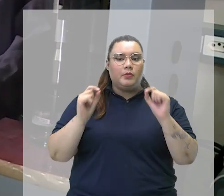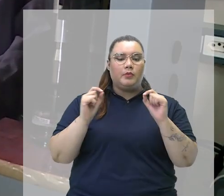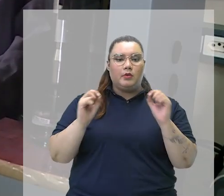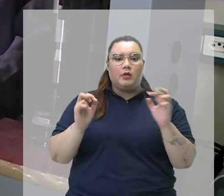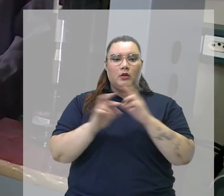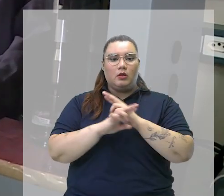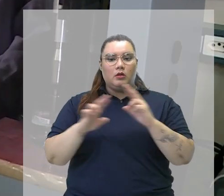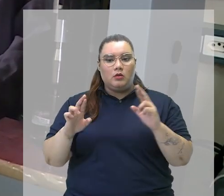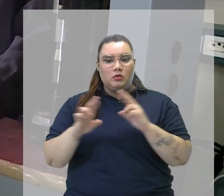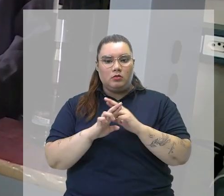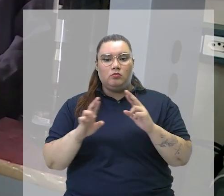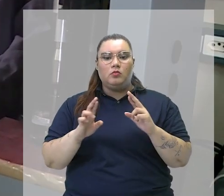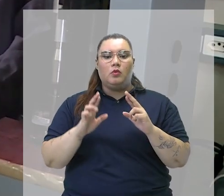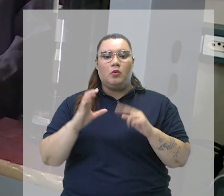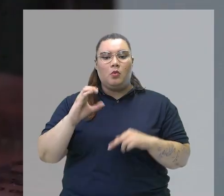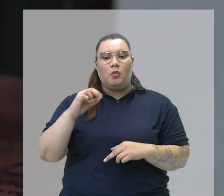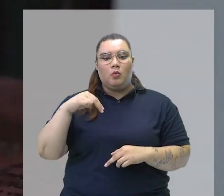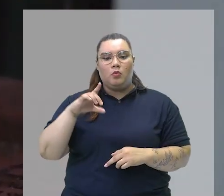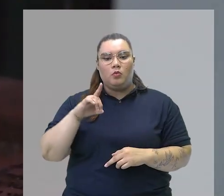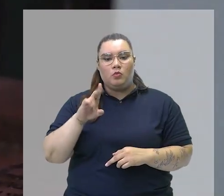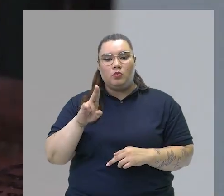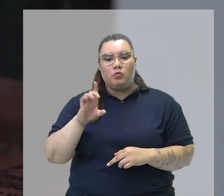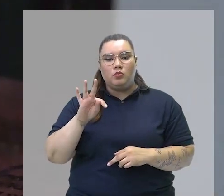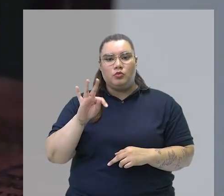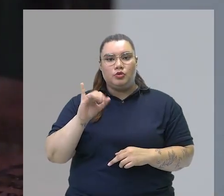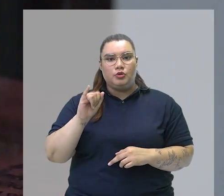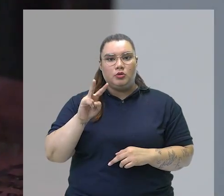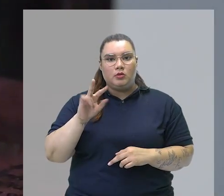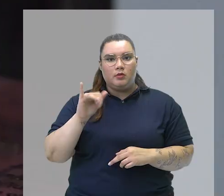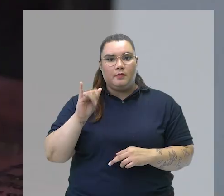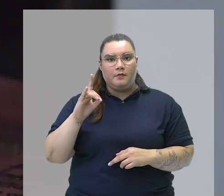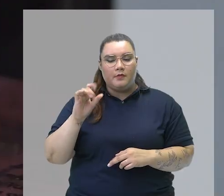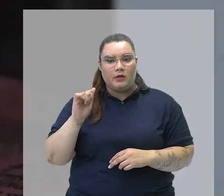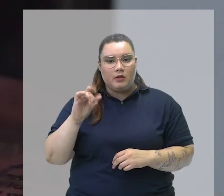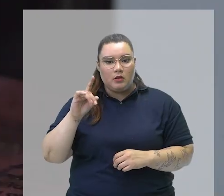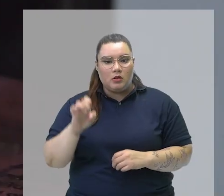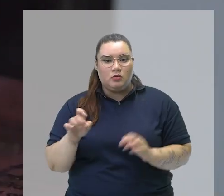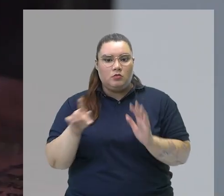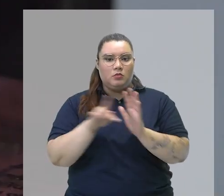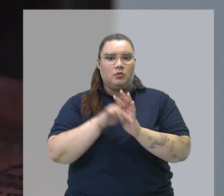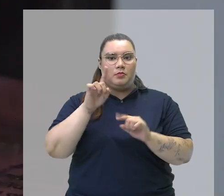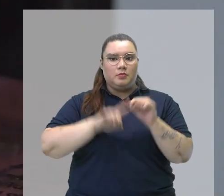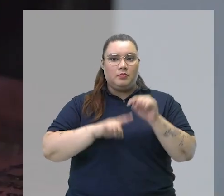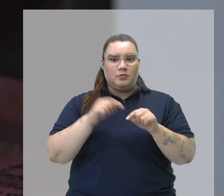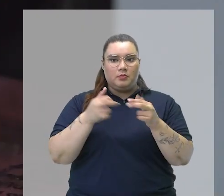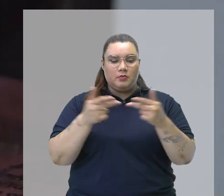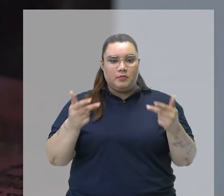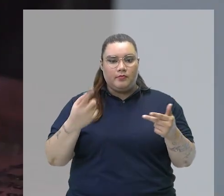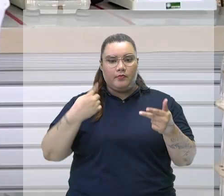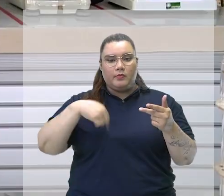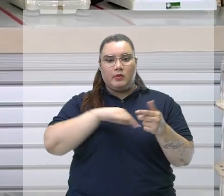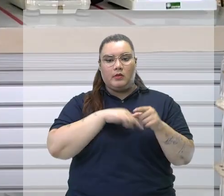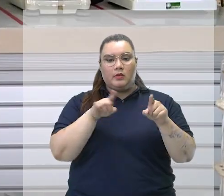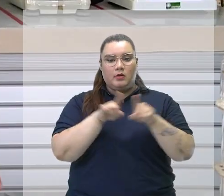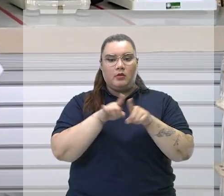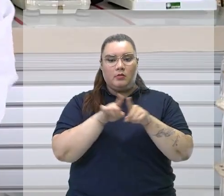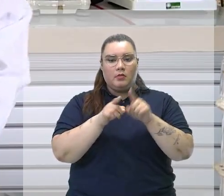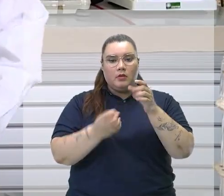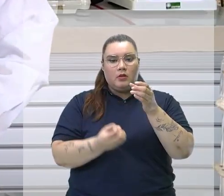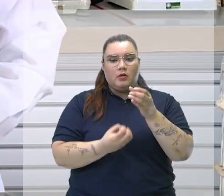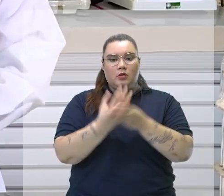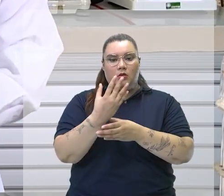relação à condutividade dos materiais. E a gente também desenvolve,